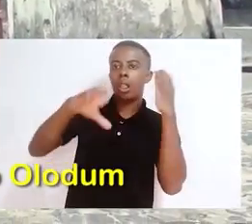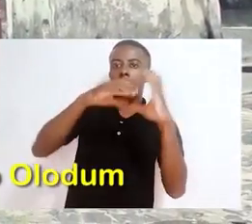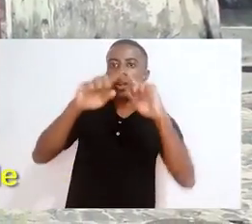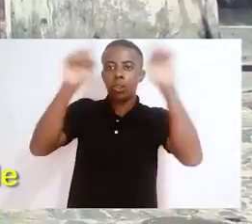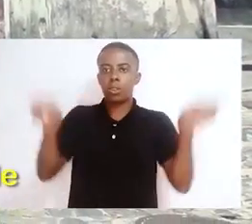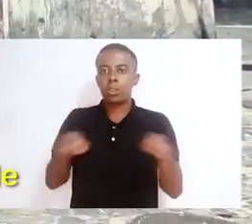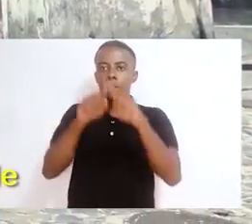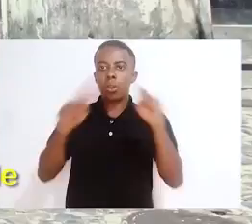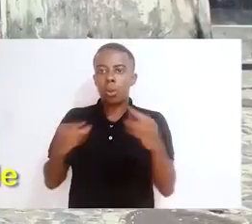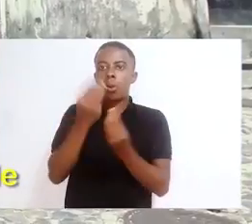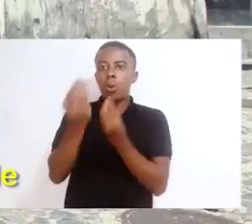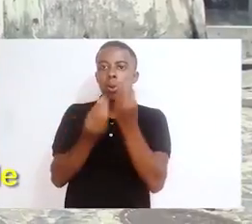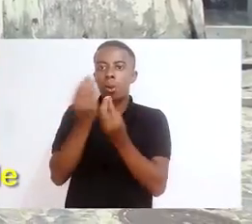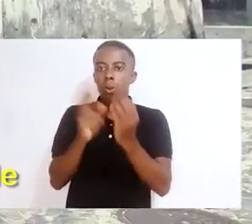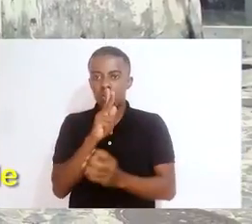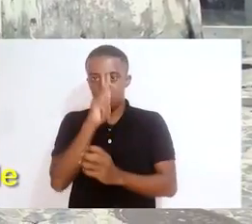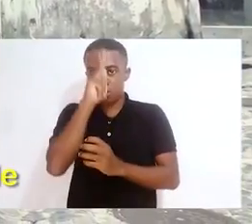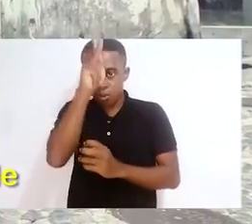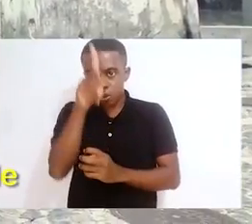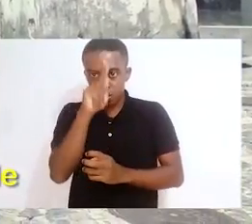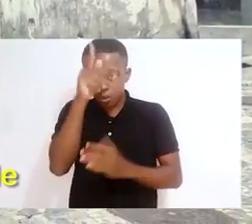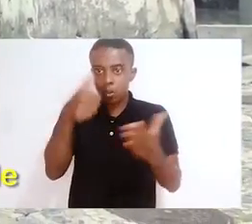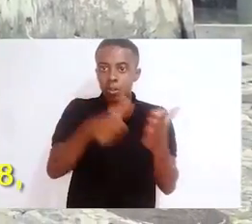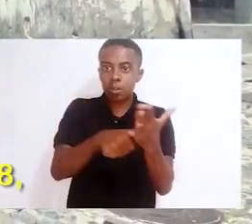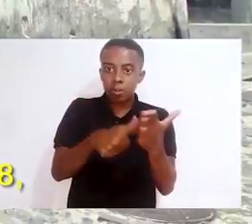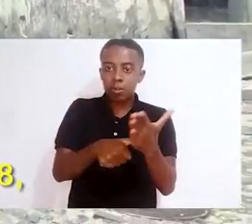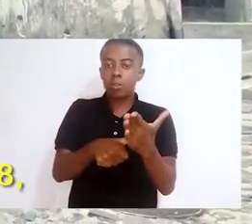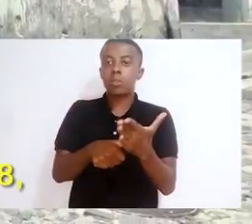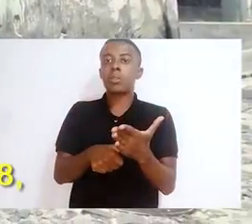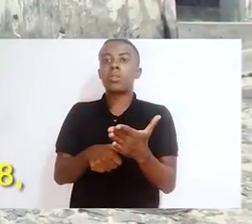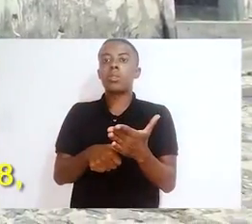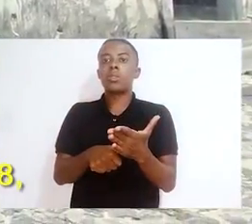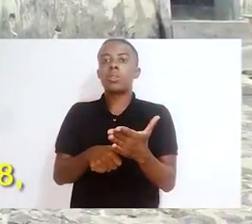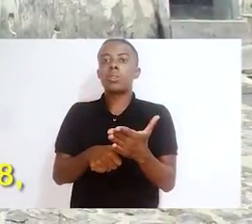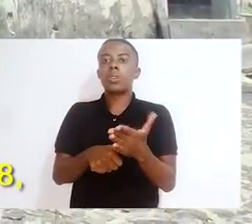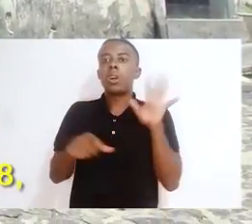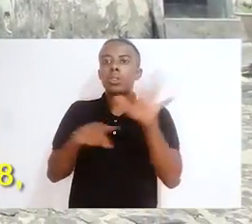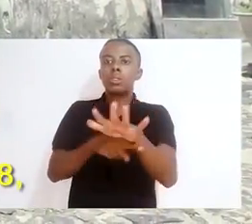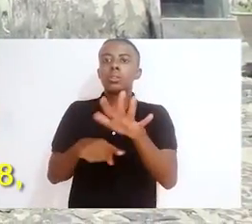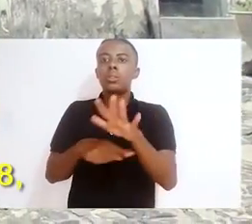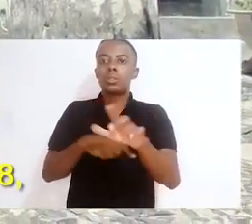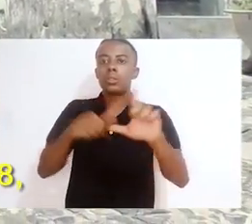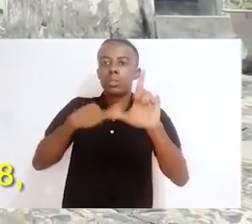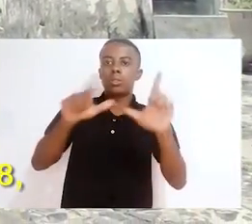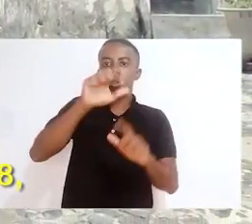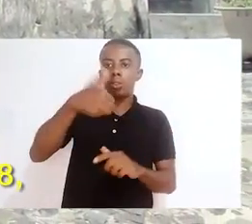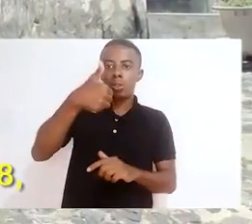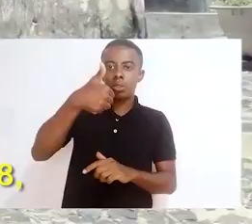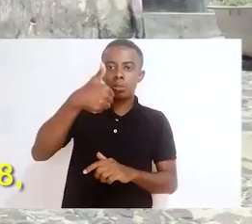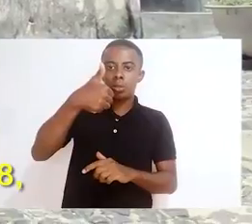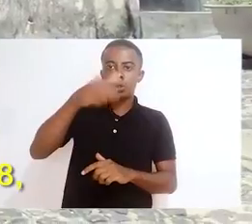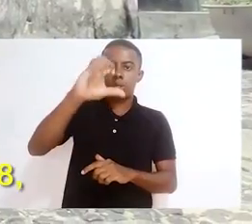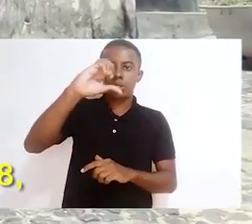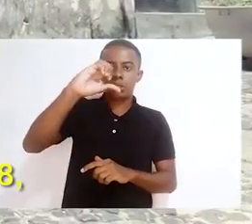do Olodum como ferramenta de fortalecimento de identidade e, ao mesmo tempo, contribuir com a Lei